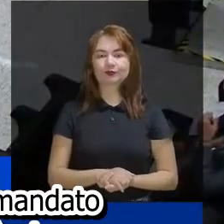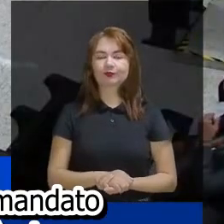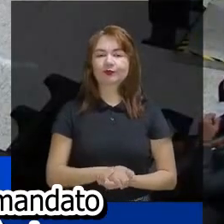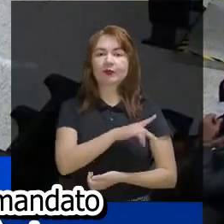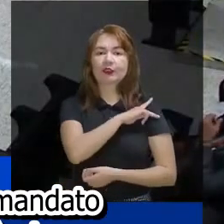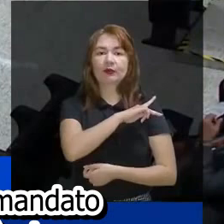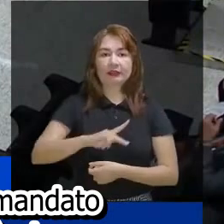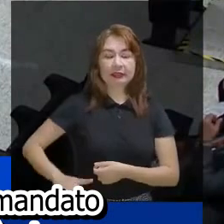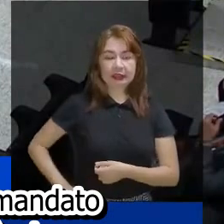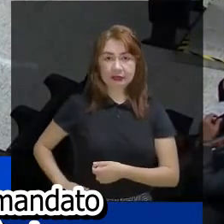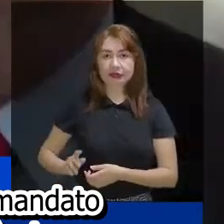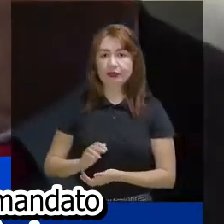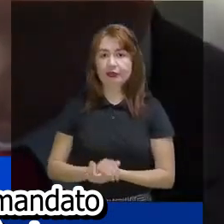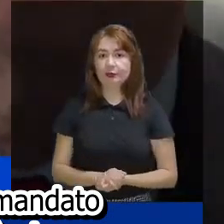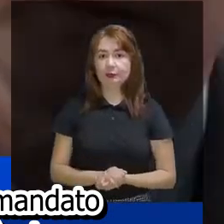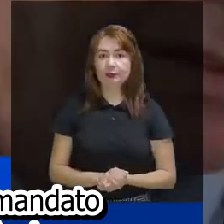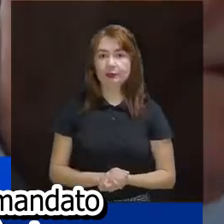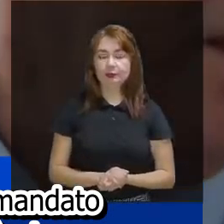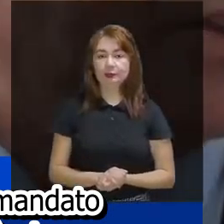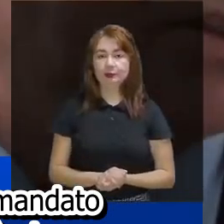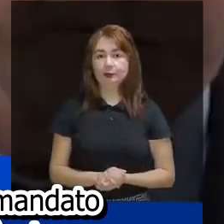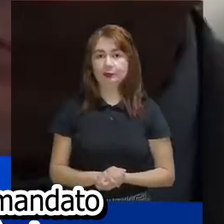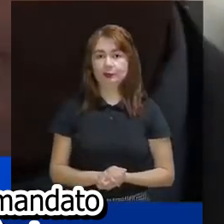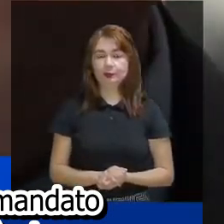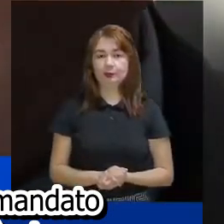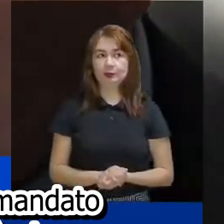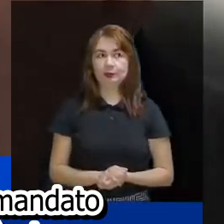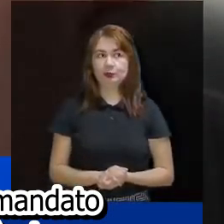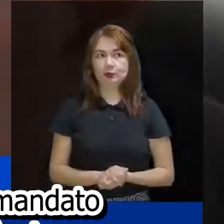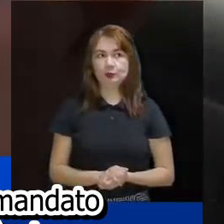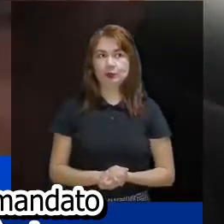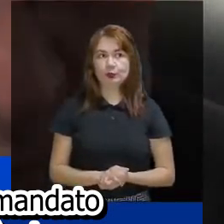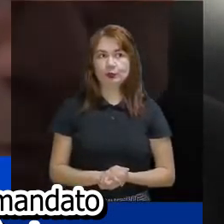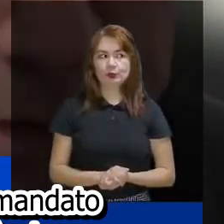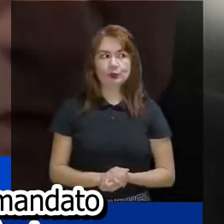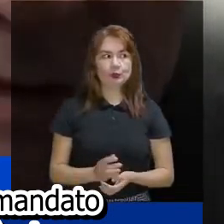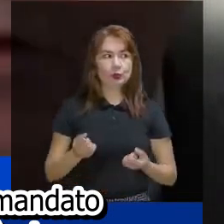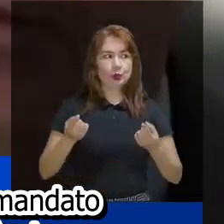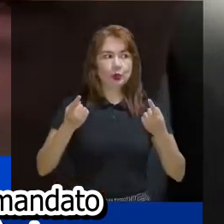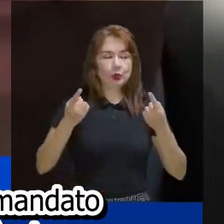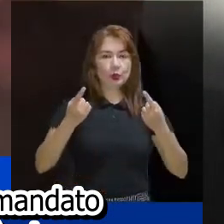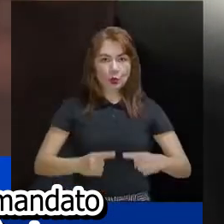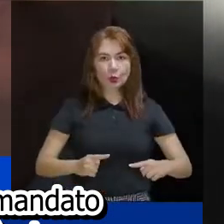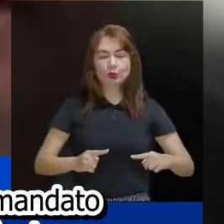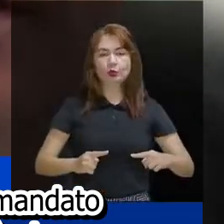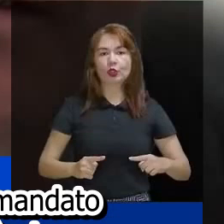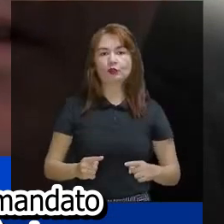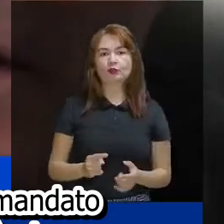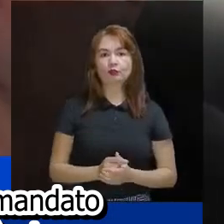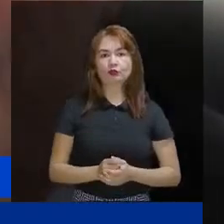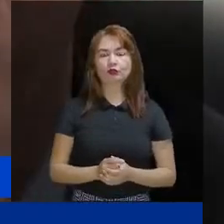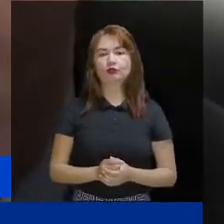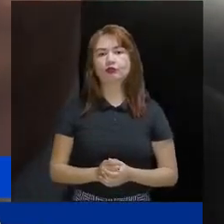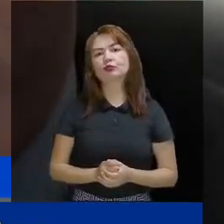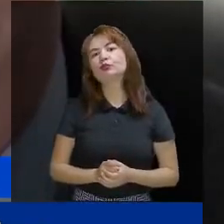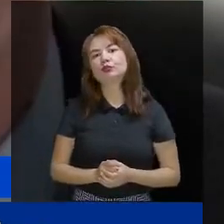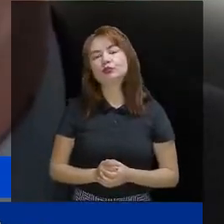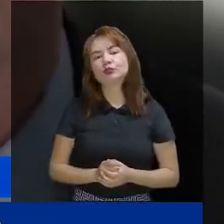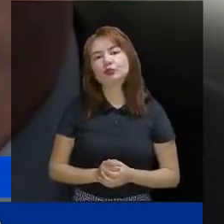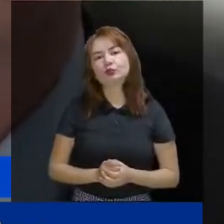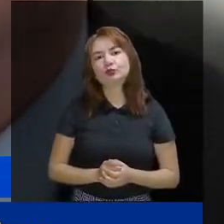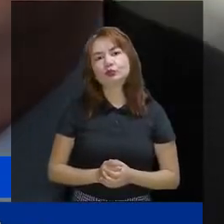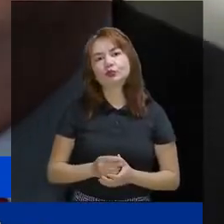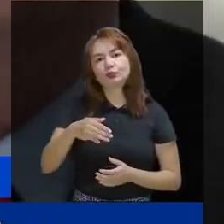Presidente, trata-se de ação de impugnação de mandato eletivo das partes já nominadas por Vossa Excelência. narram